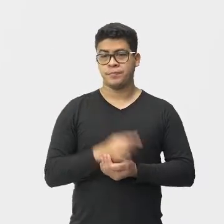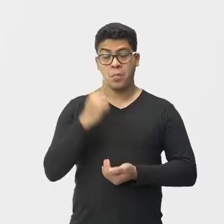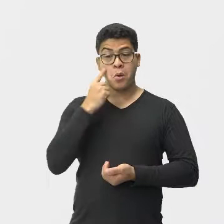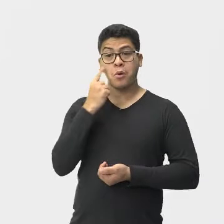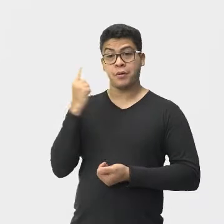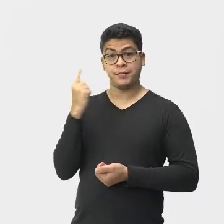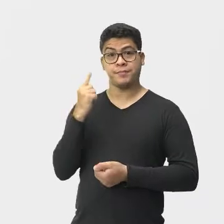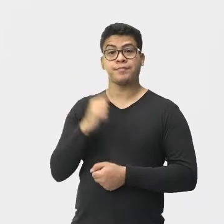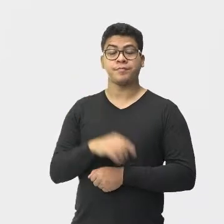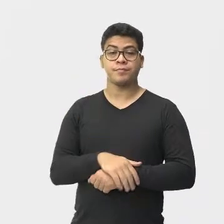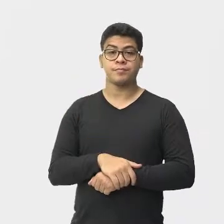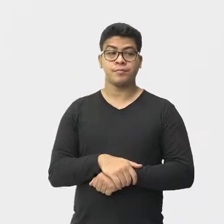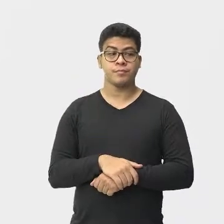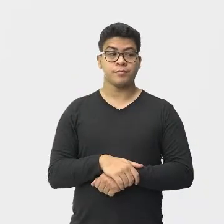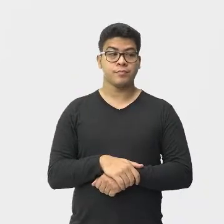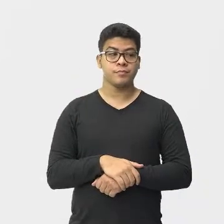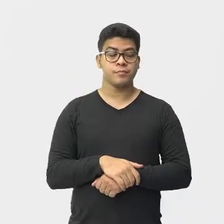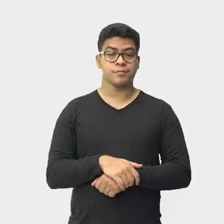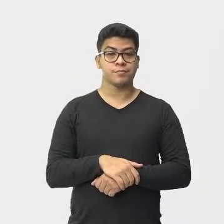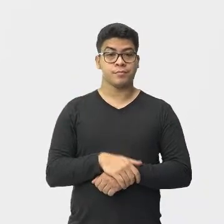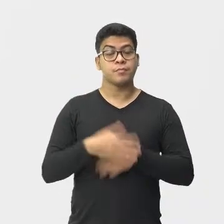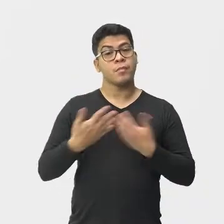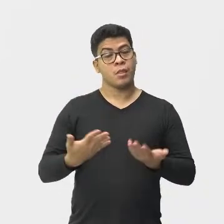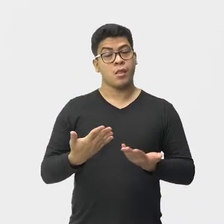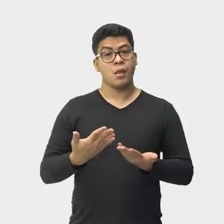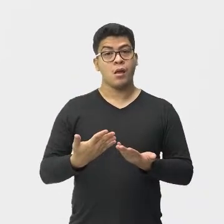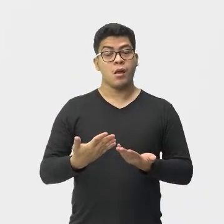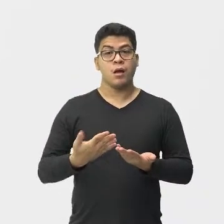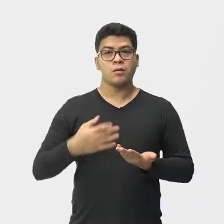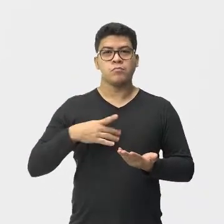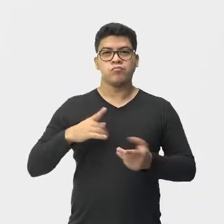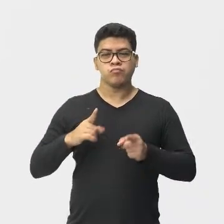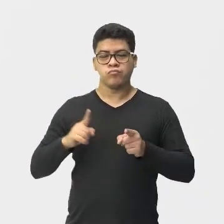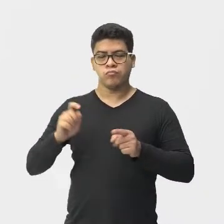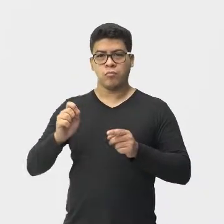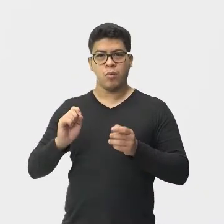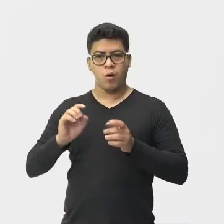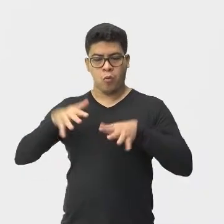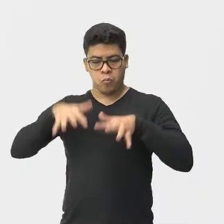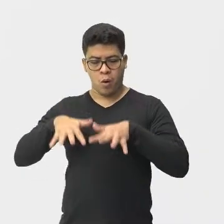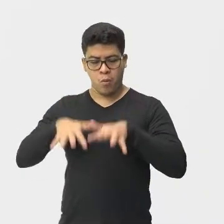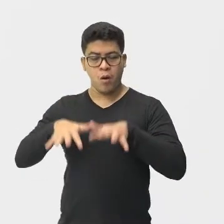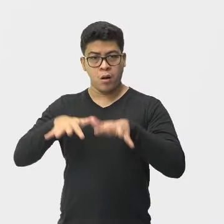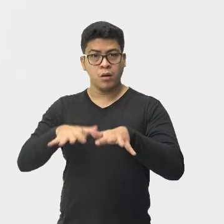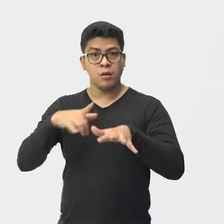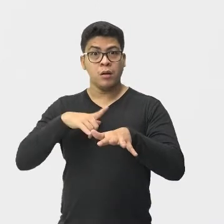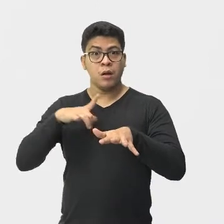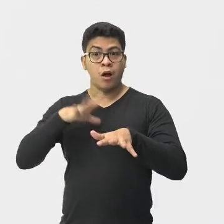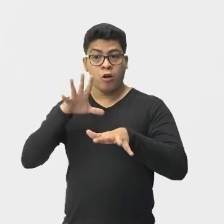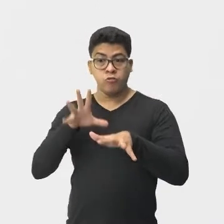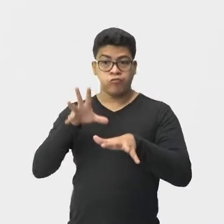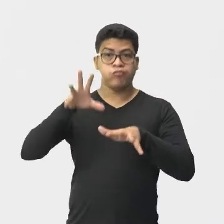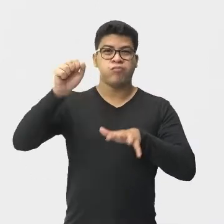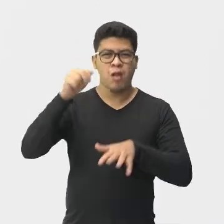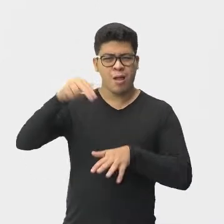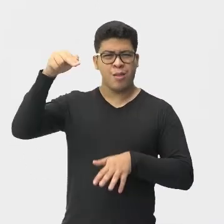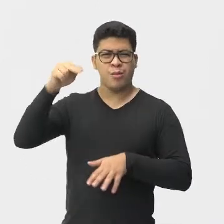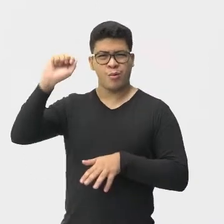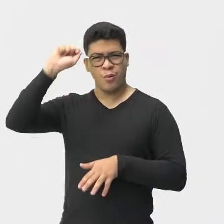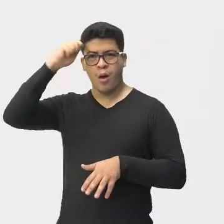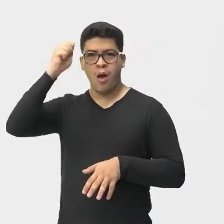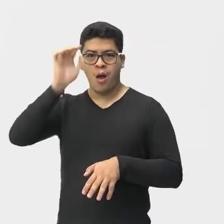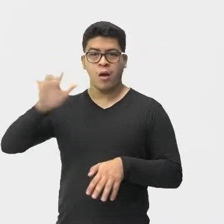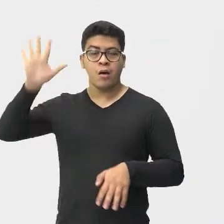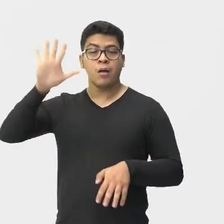Então, as tropas anglo-americanas vão vencer os nazistas no norte da África e vão retomar o controle